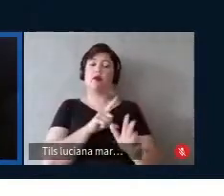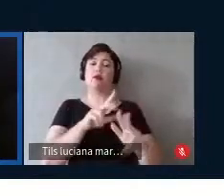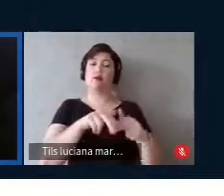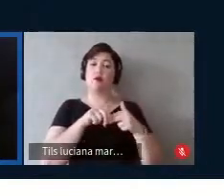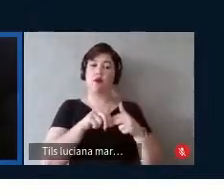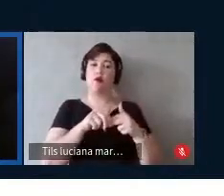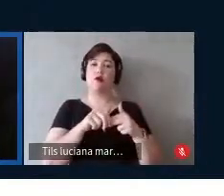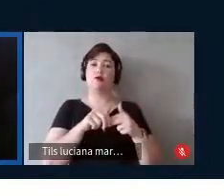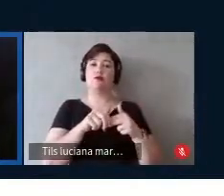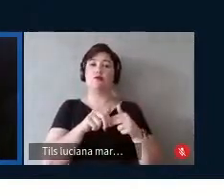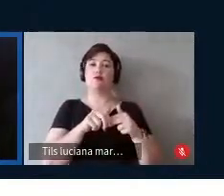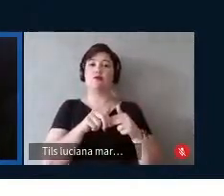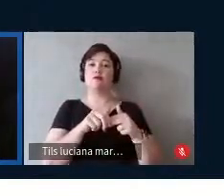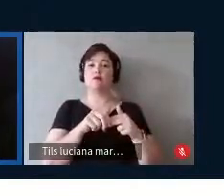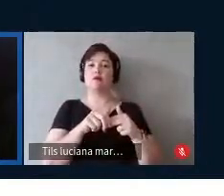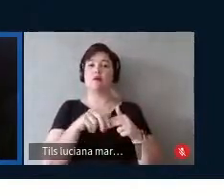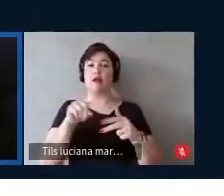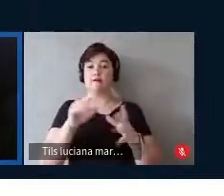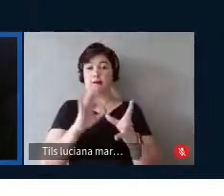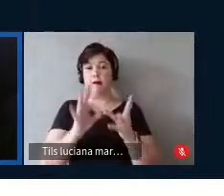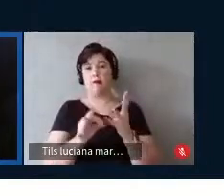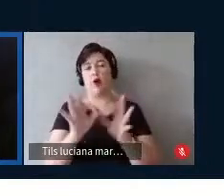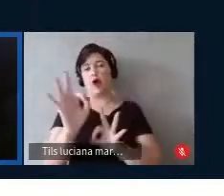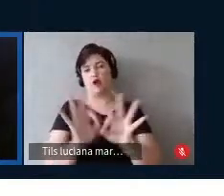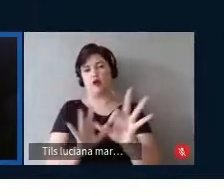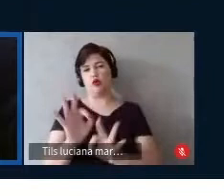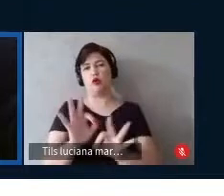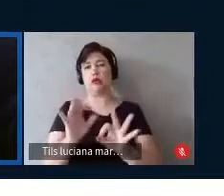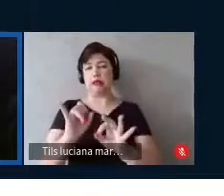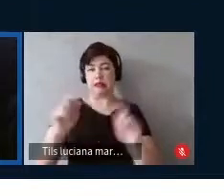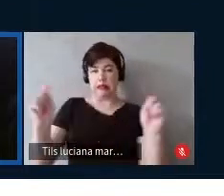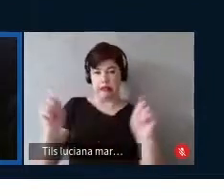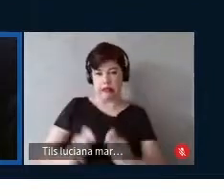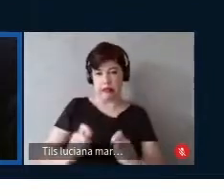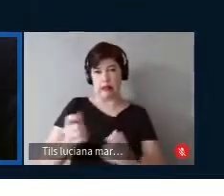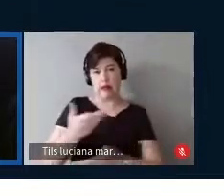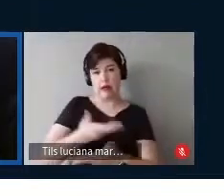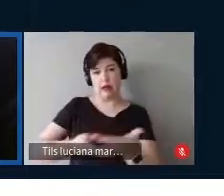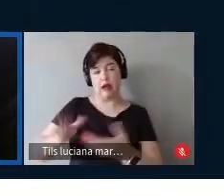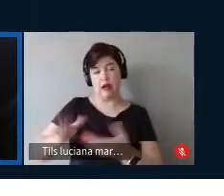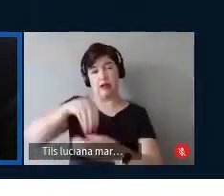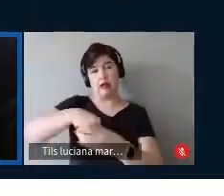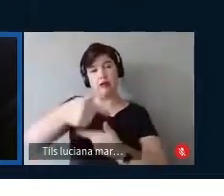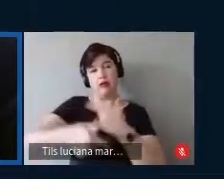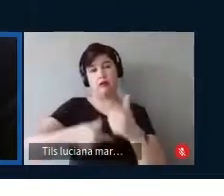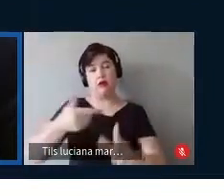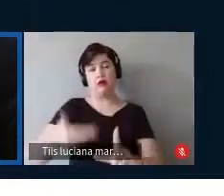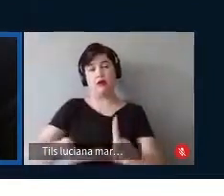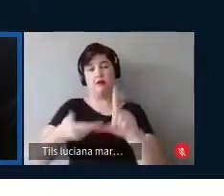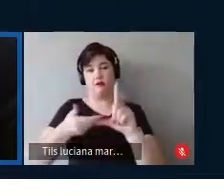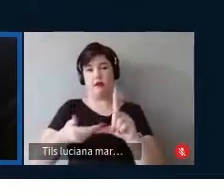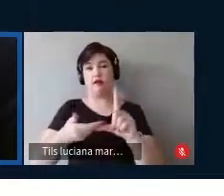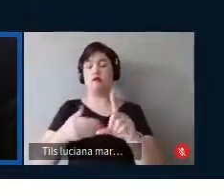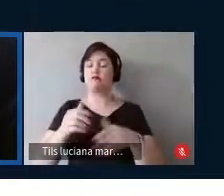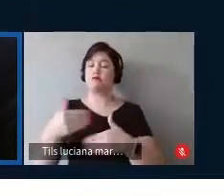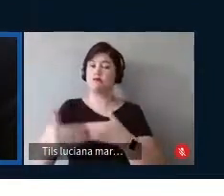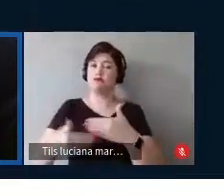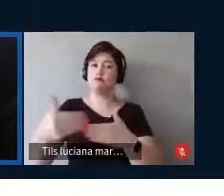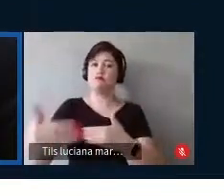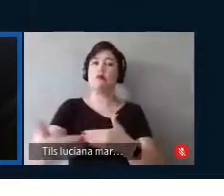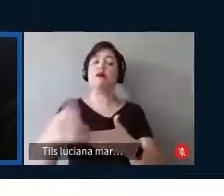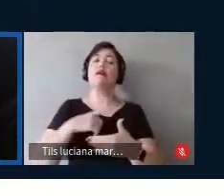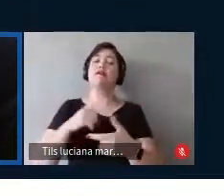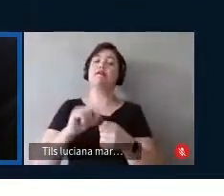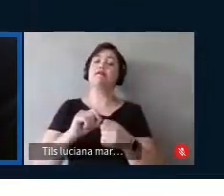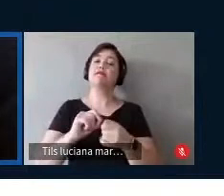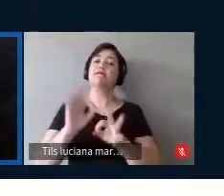Febra Pius, elas contemplam uma competência necessária para a atuação na TV Câmara. E a partir daí, identificar quais são